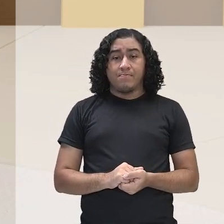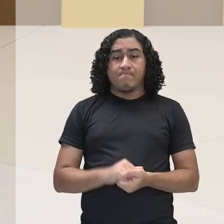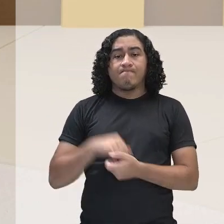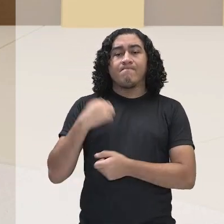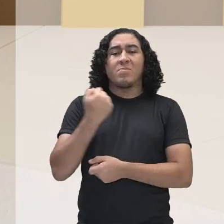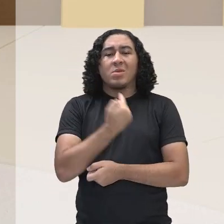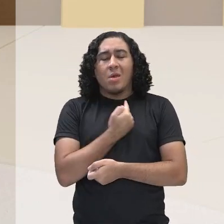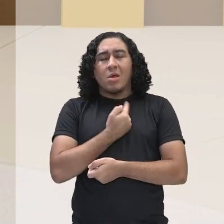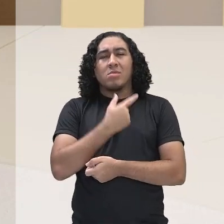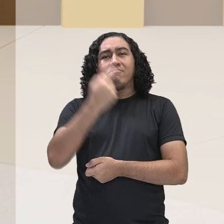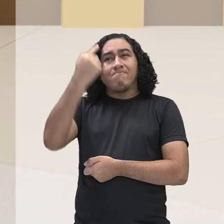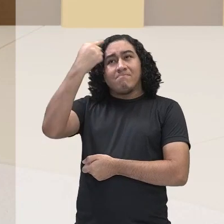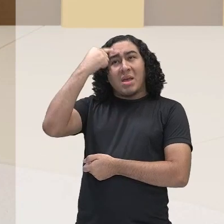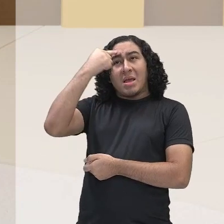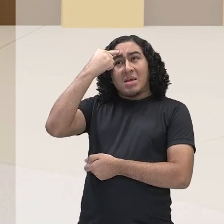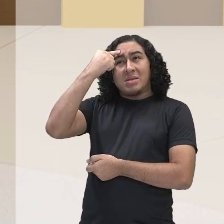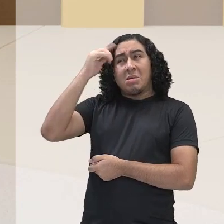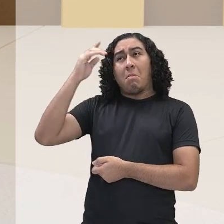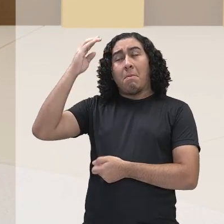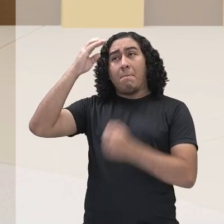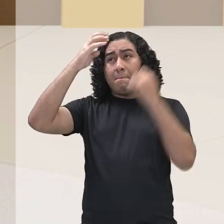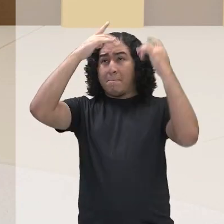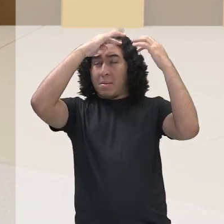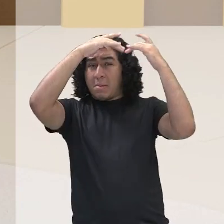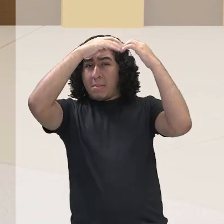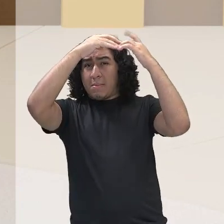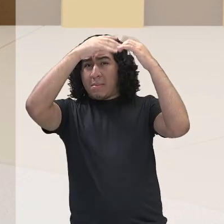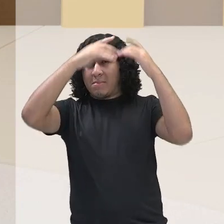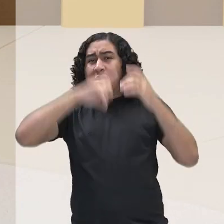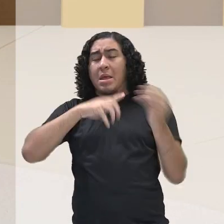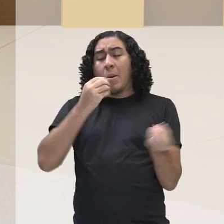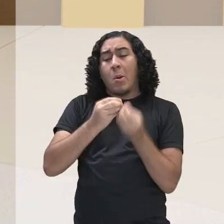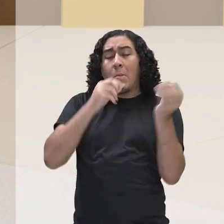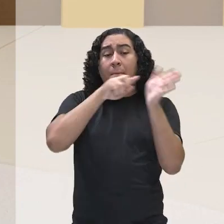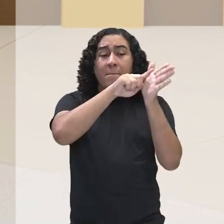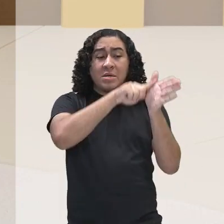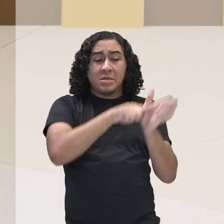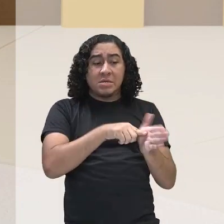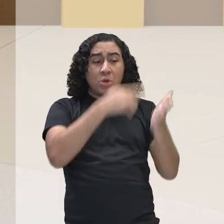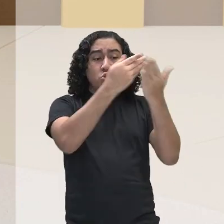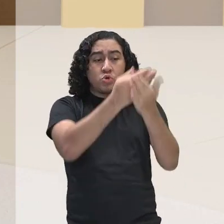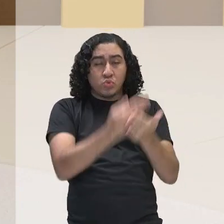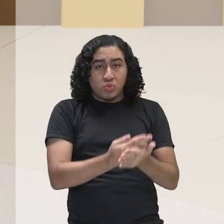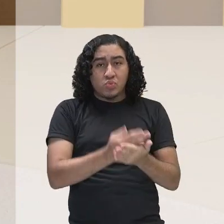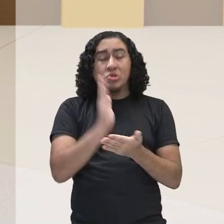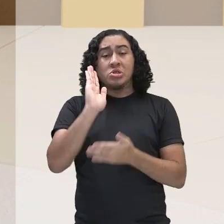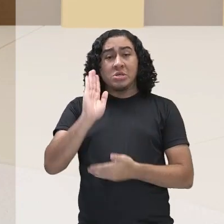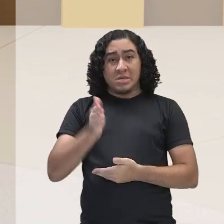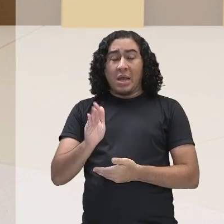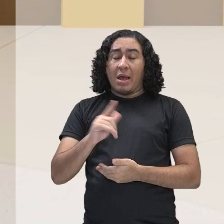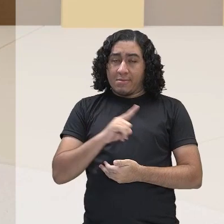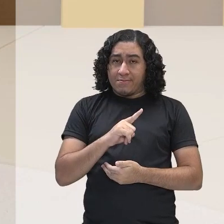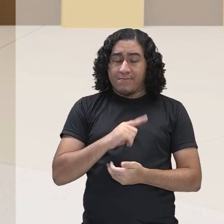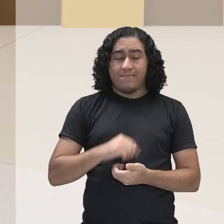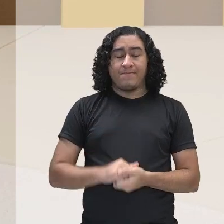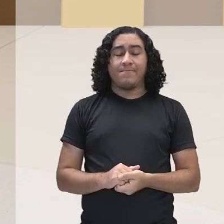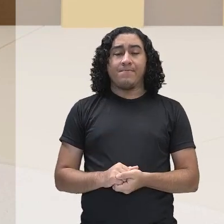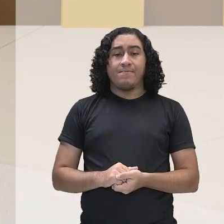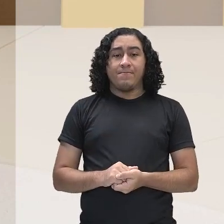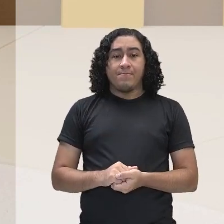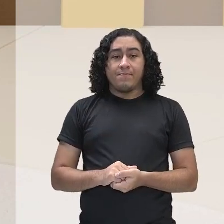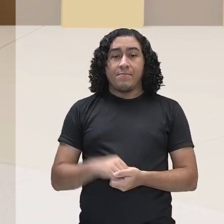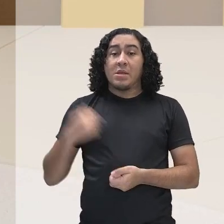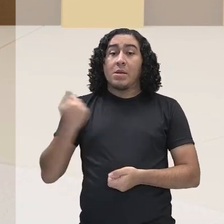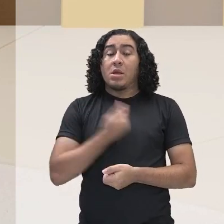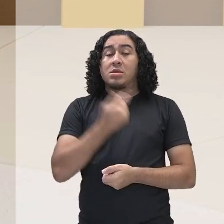vamos formar em nossa mente a partir das informações de estudos, de pesquisas já existentes. E para a gente entender, né,